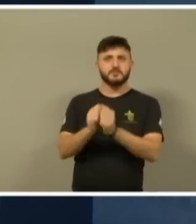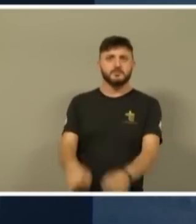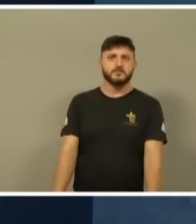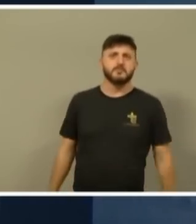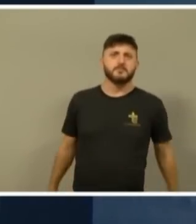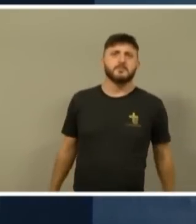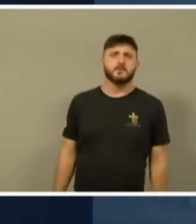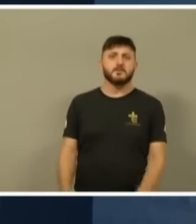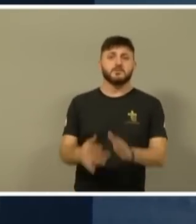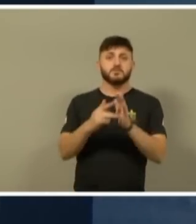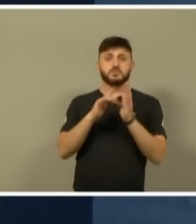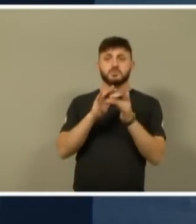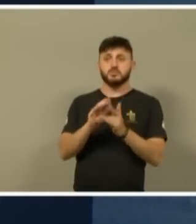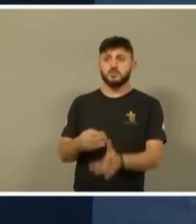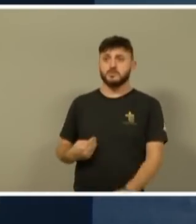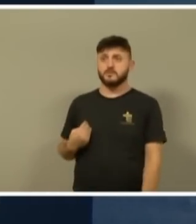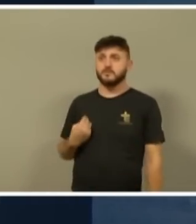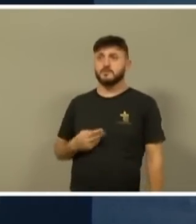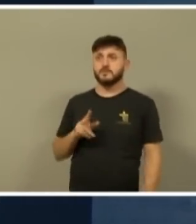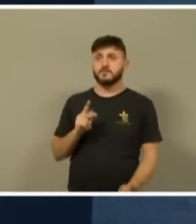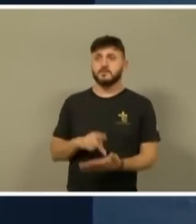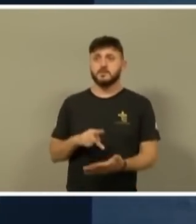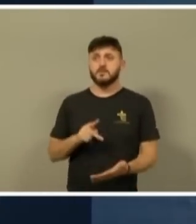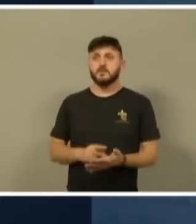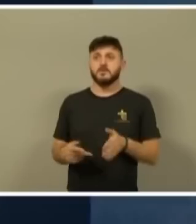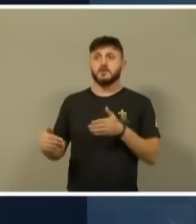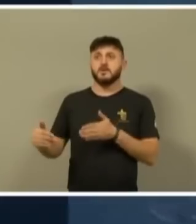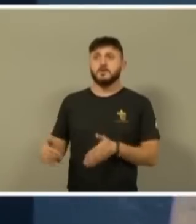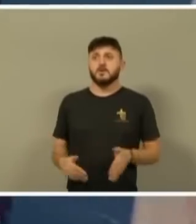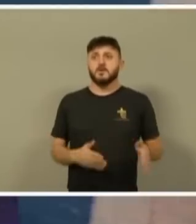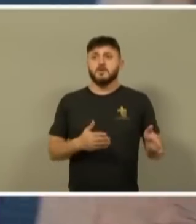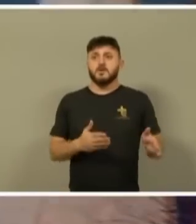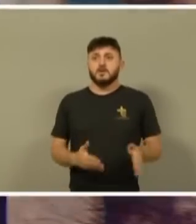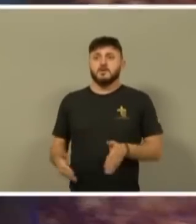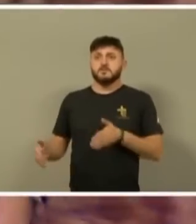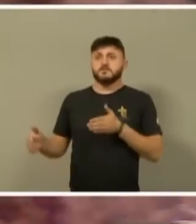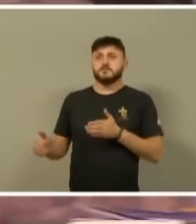Ele é vida, é verdade, é o caminho.